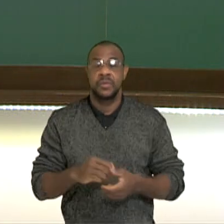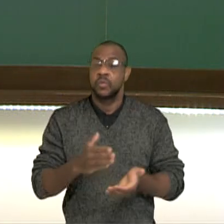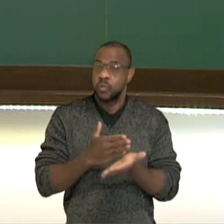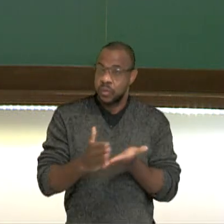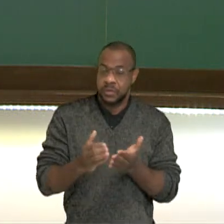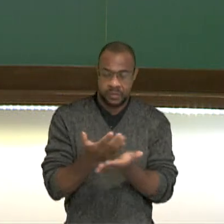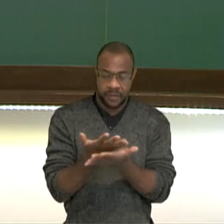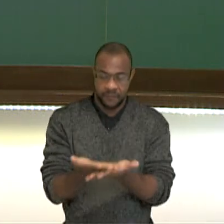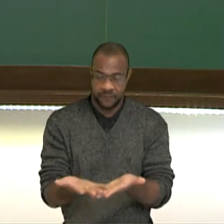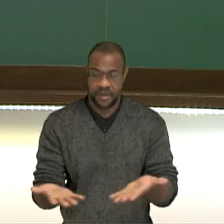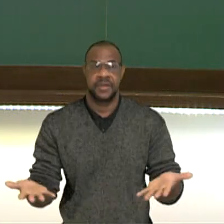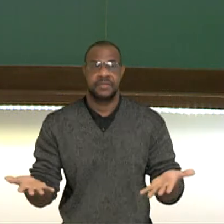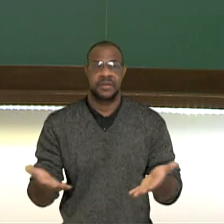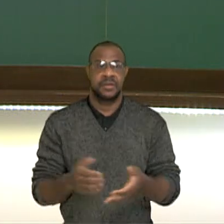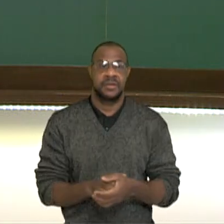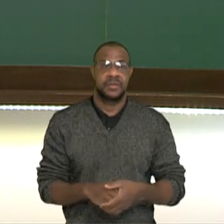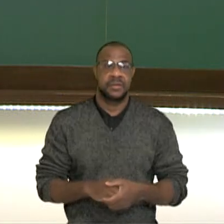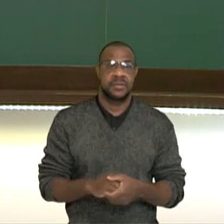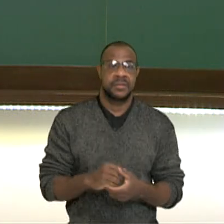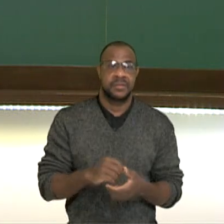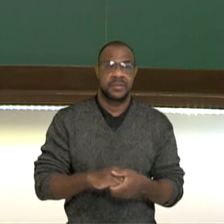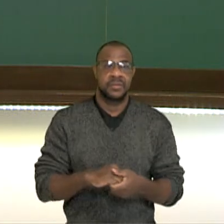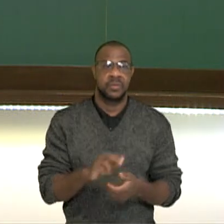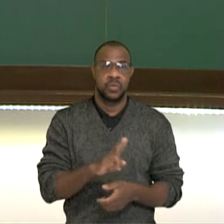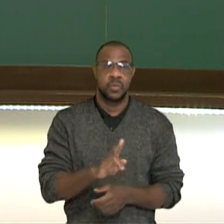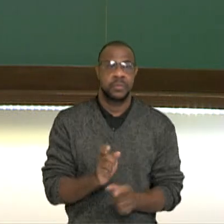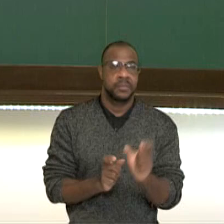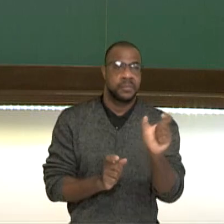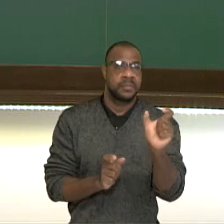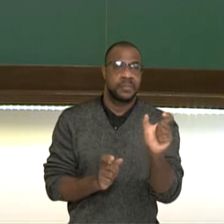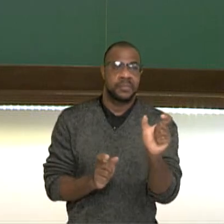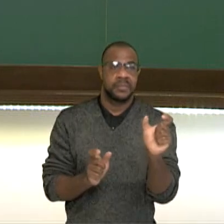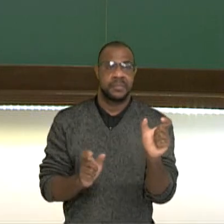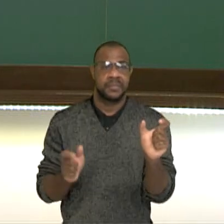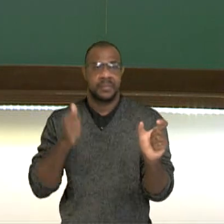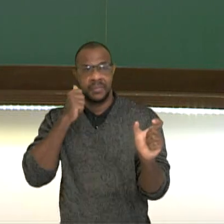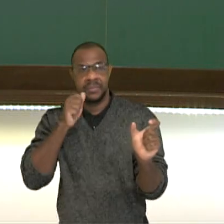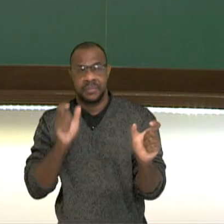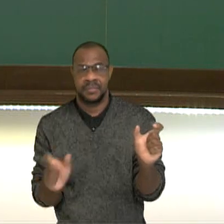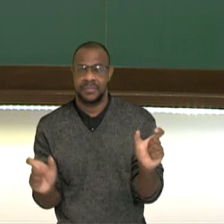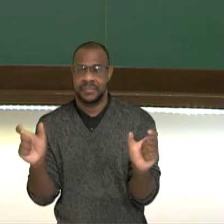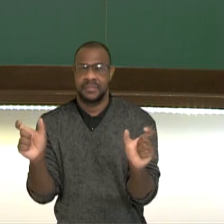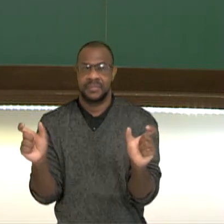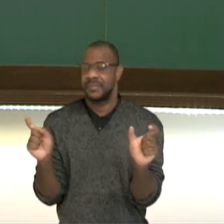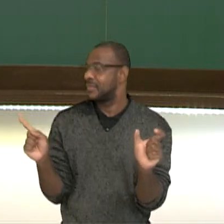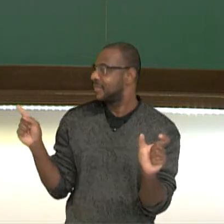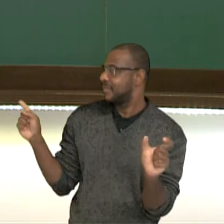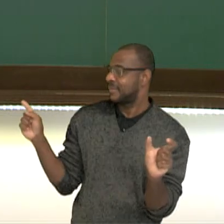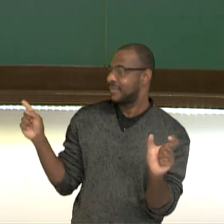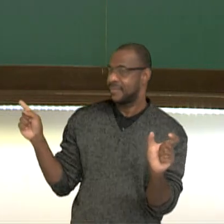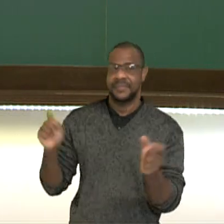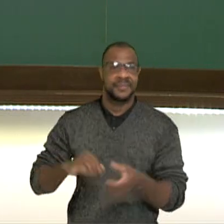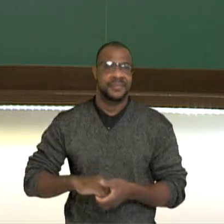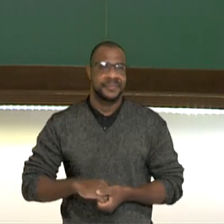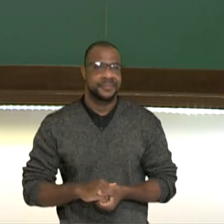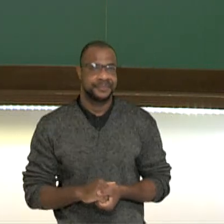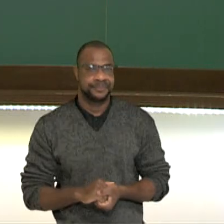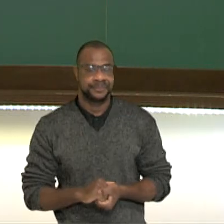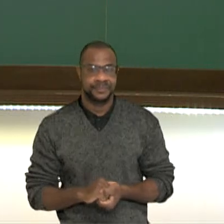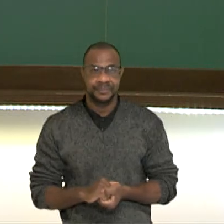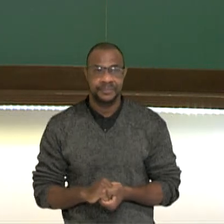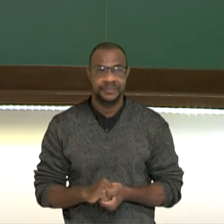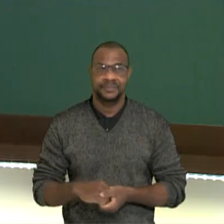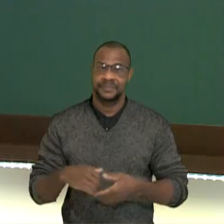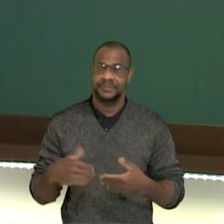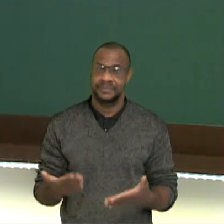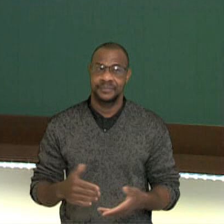de casamento, o noivo passa a se chamar groom e a noiva passa a se chamar bride, ok? No